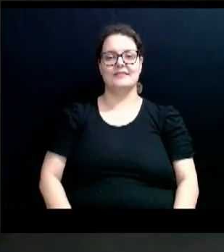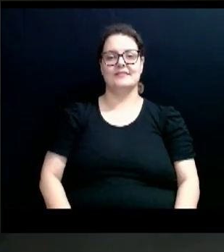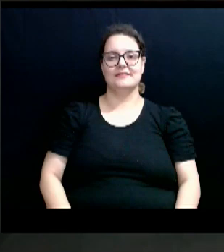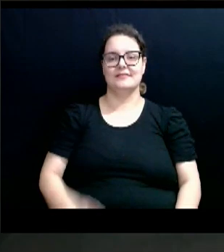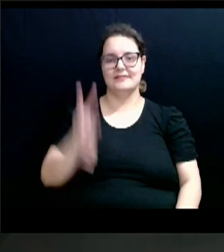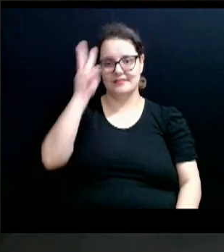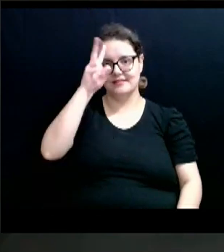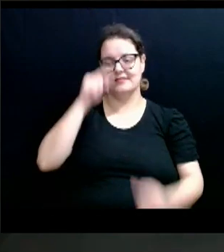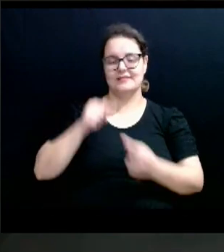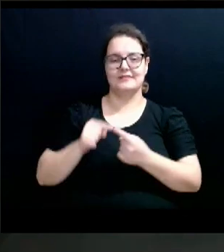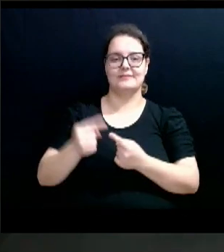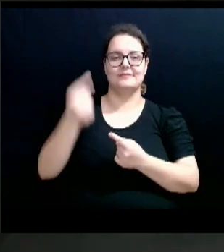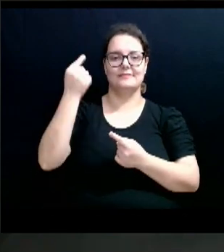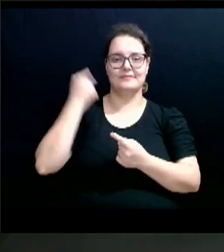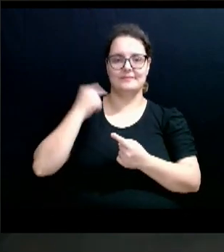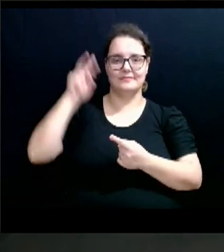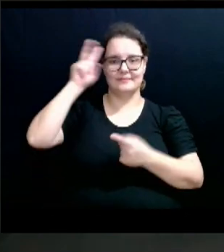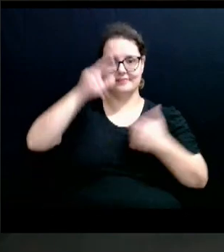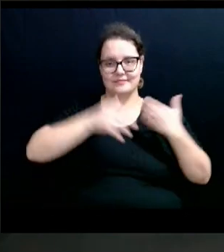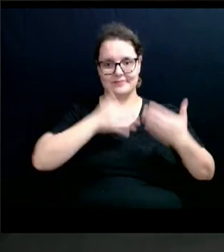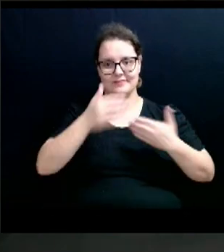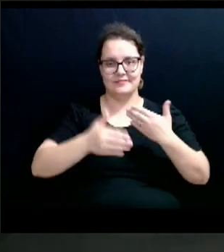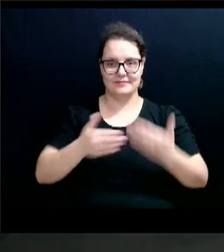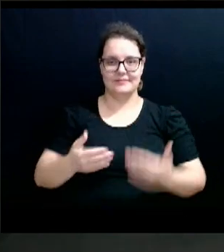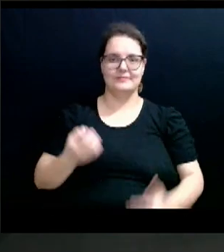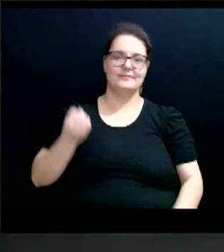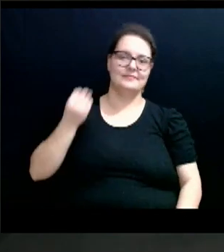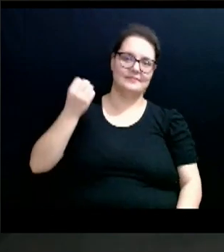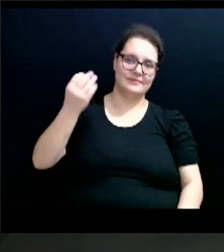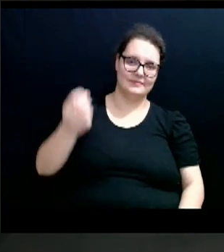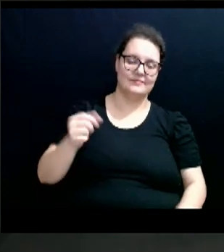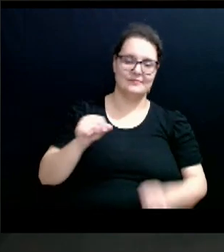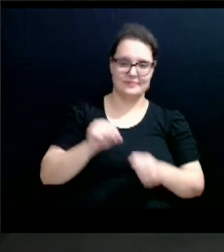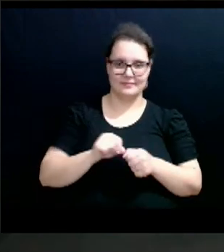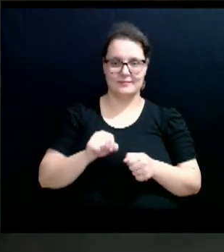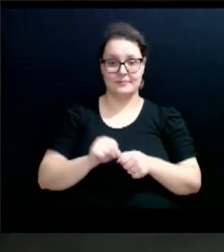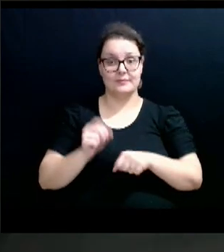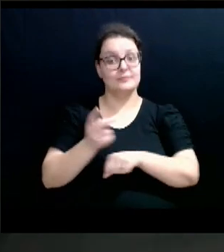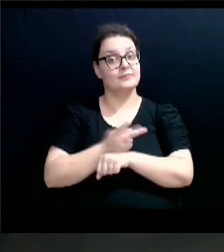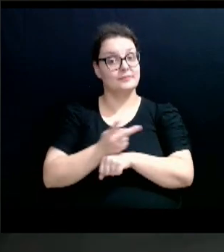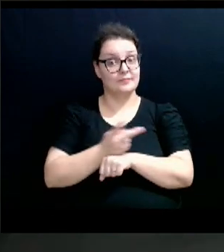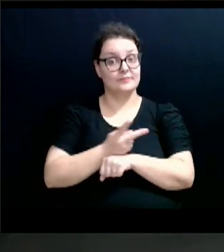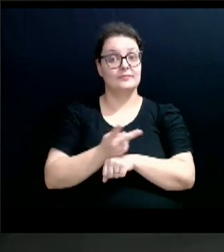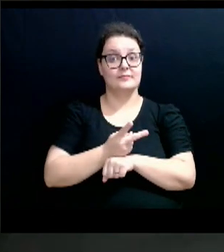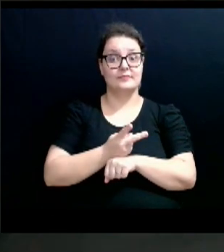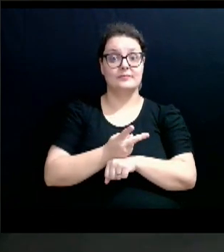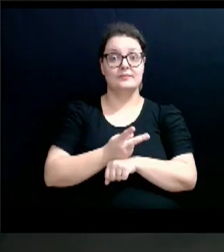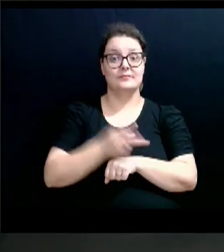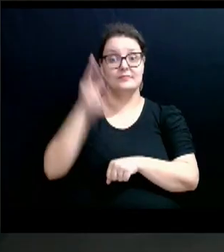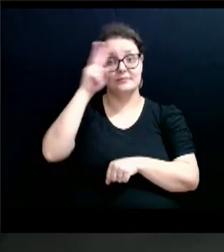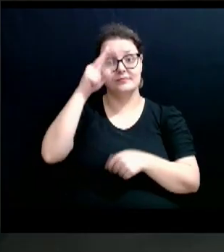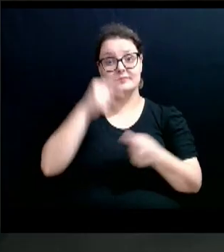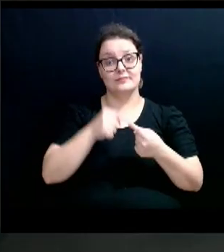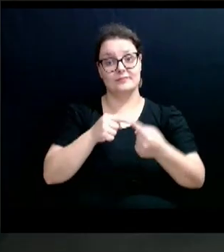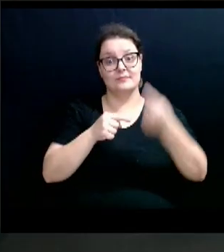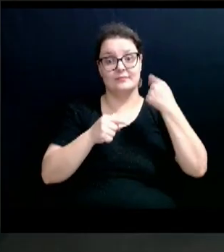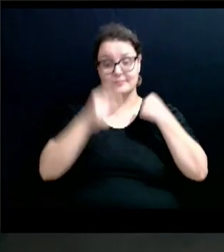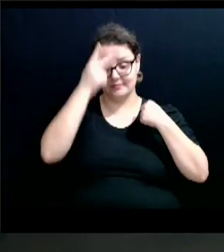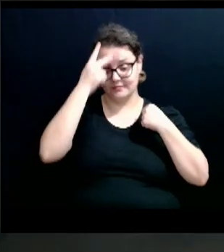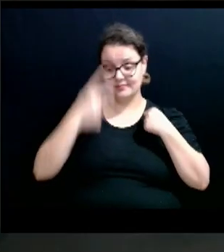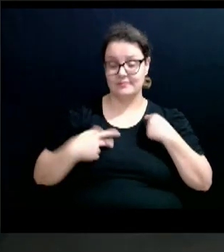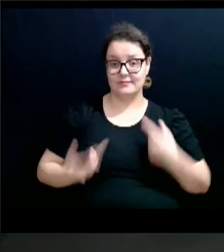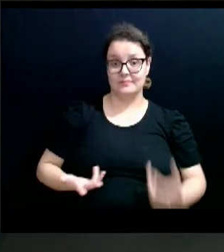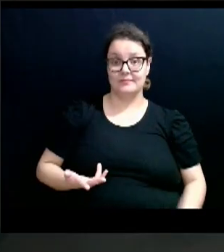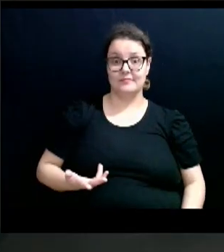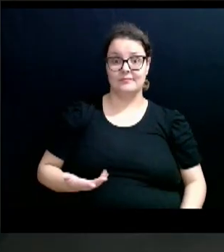por conta dessa viagem que ela fez em busca de resgatar a história dela e que ela acabou